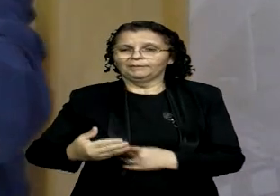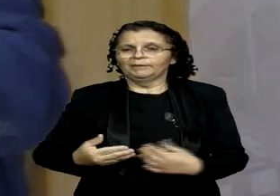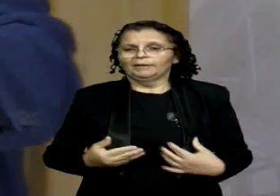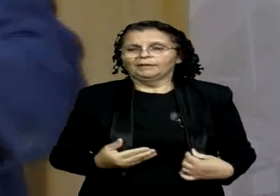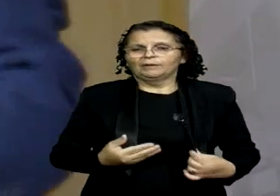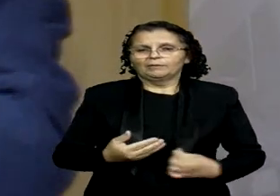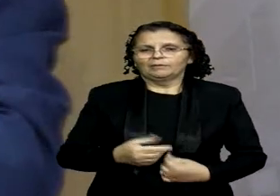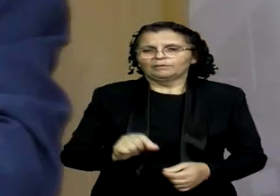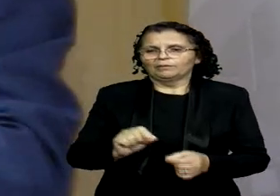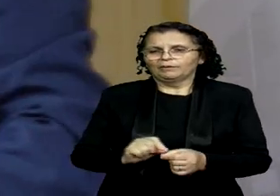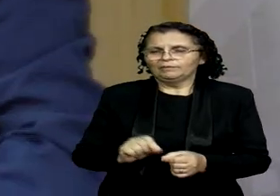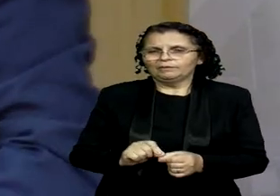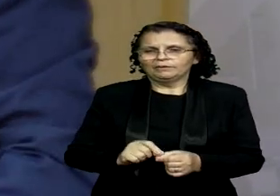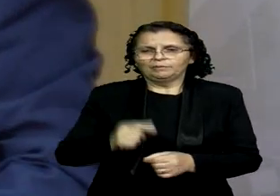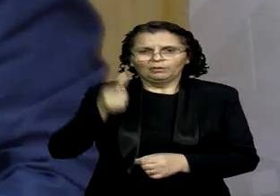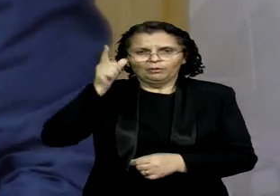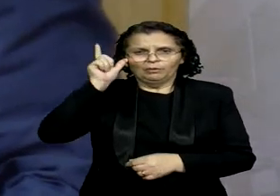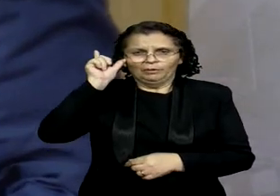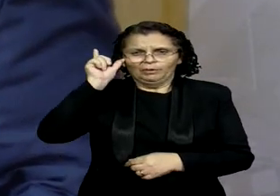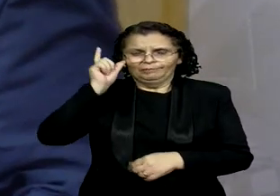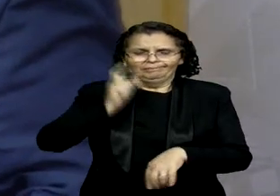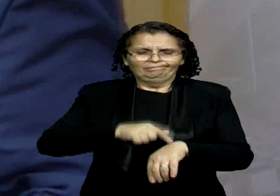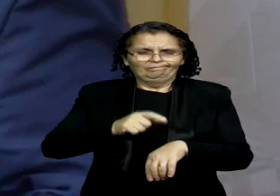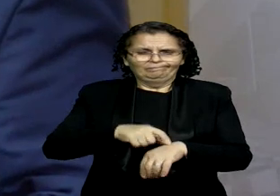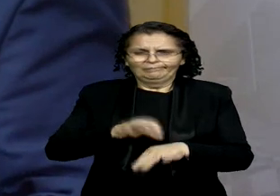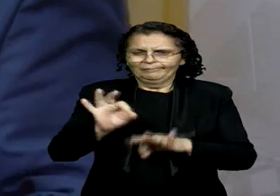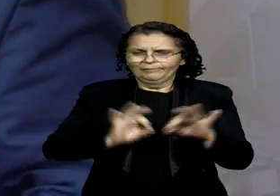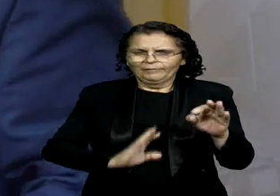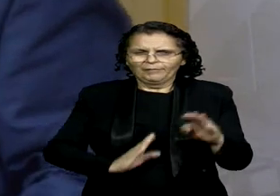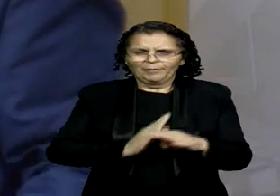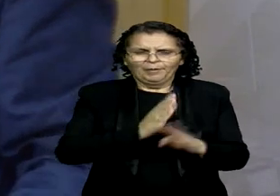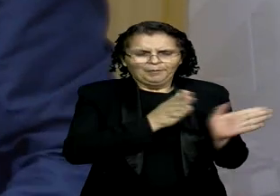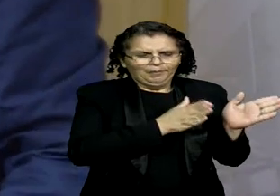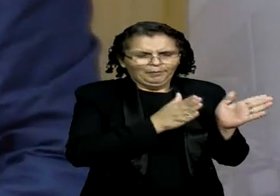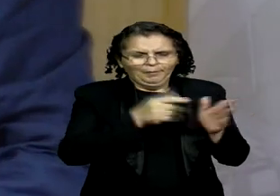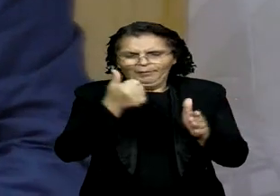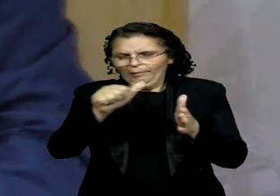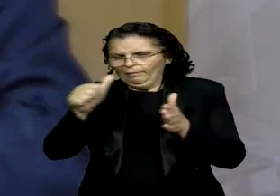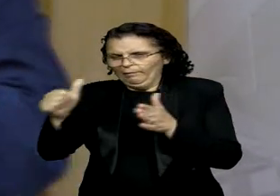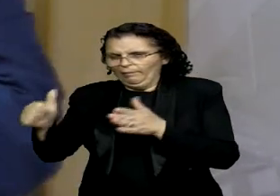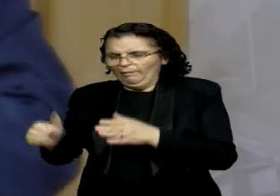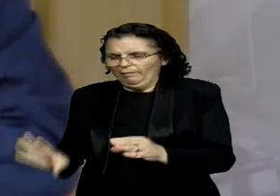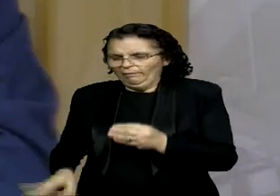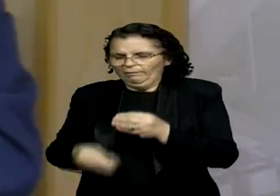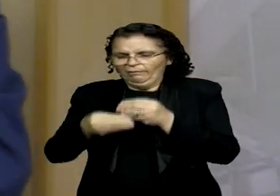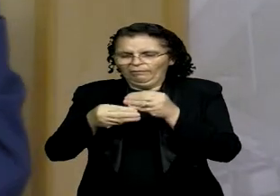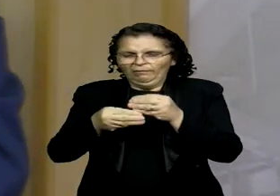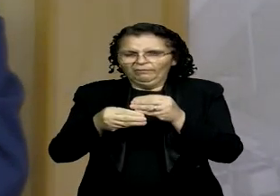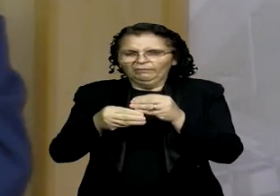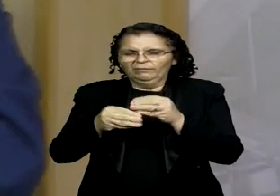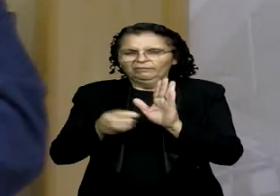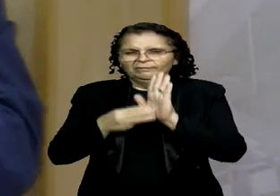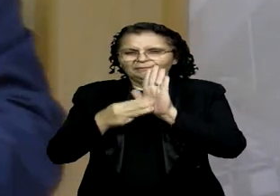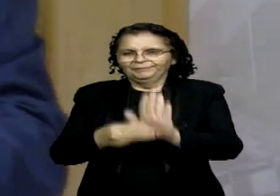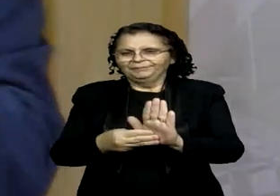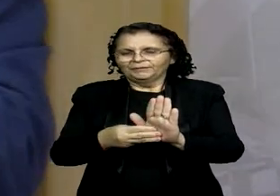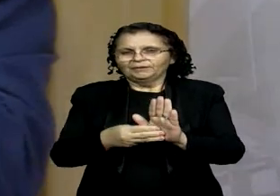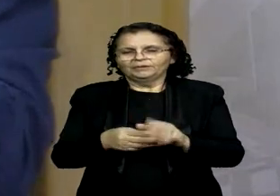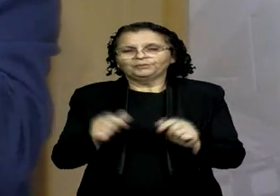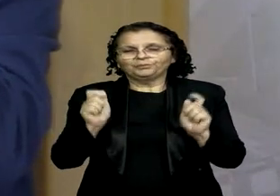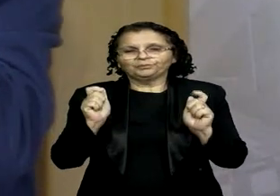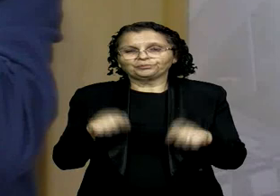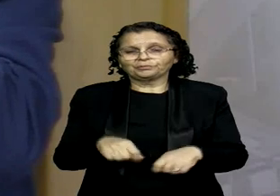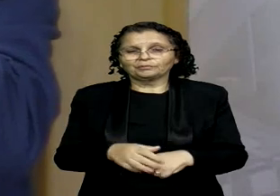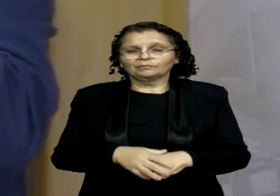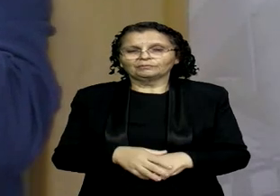e nós fizemos ontem, mas não deu tempo ainda de subir para que pudesse incluir como incluir na pauta da